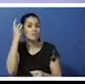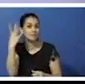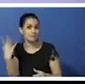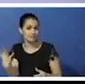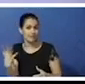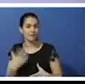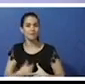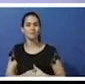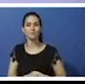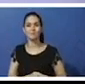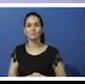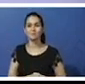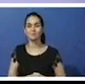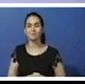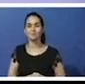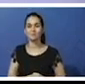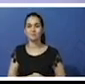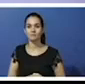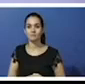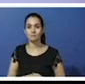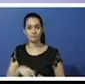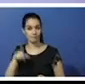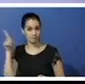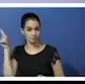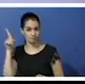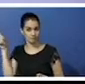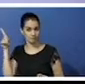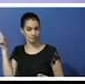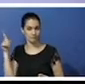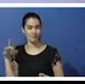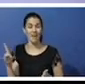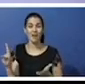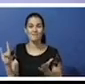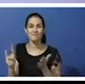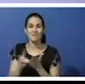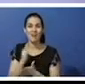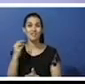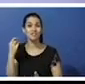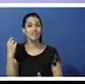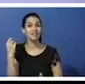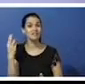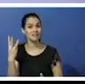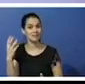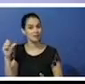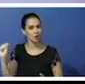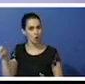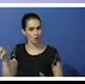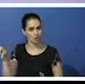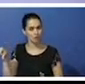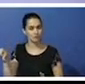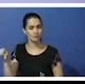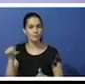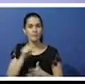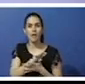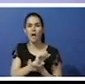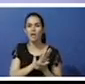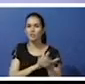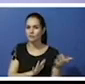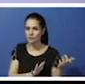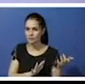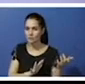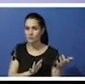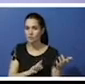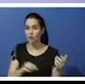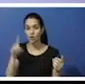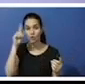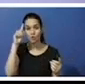respostas, tá bom? Então, aqui, nesse exercício da página 39, no Dia das Crianças, uma